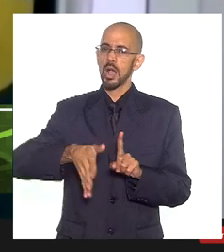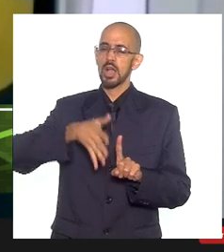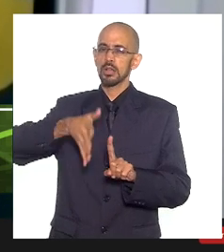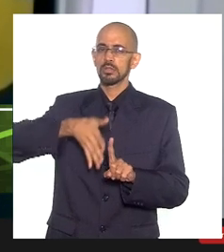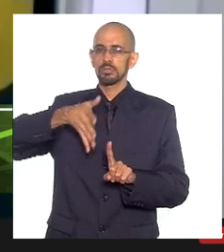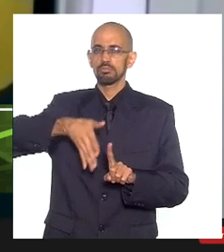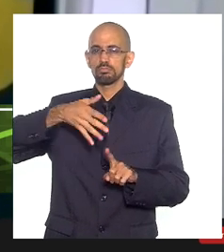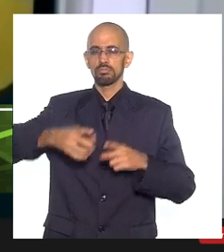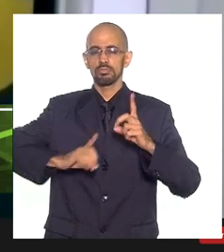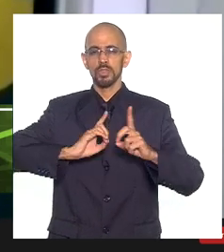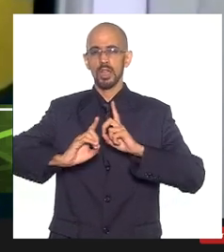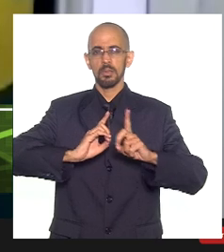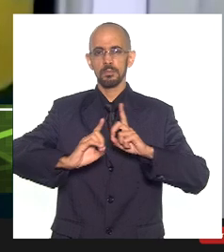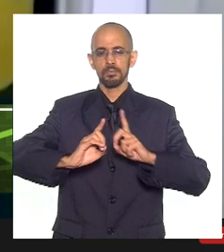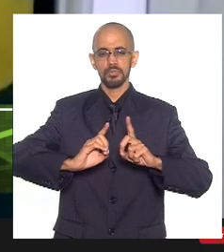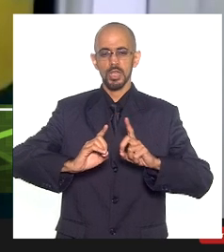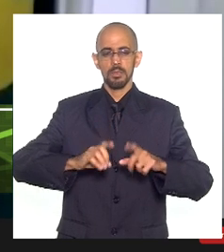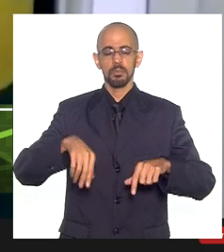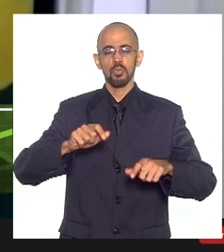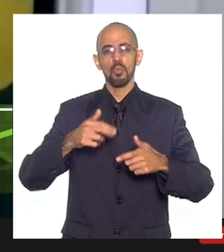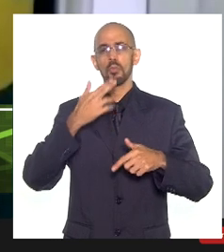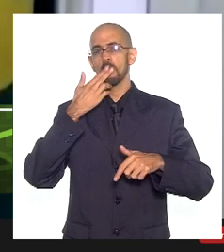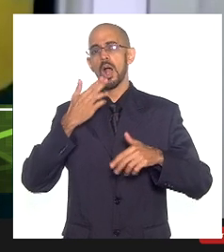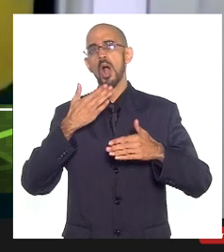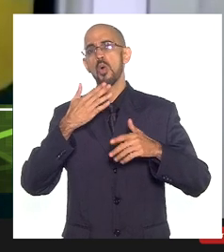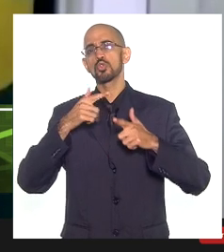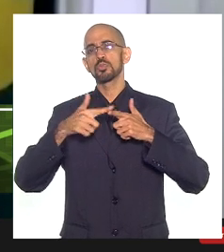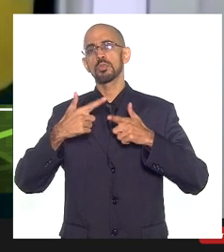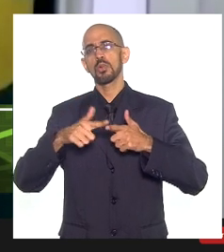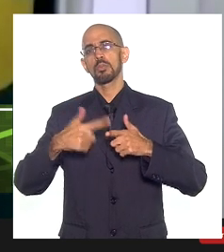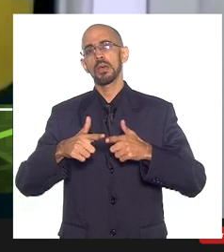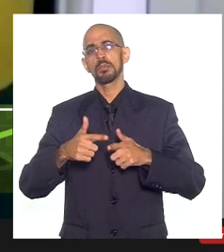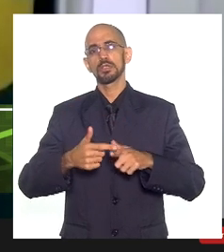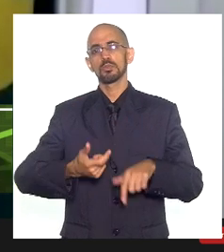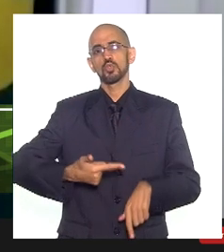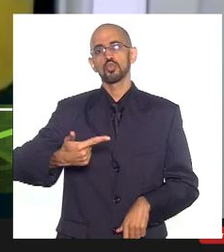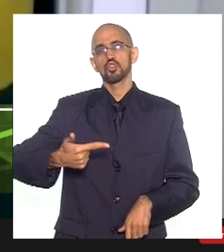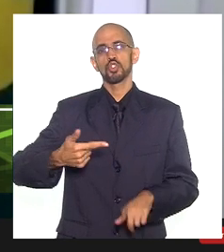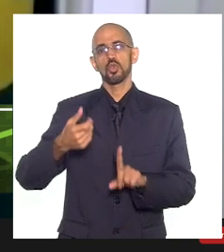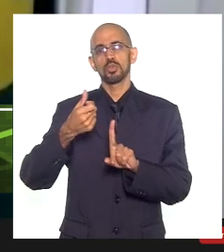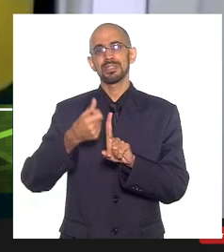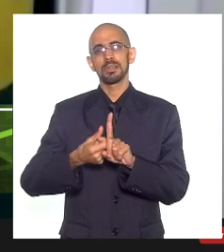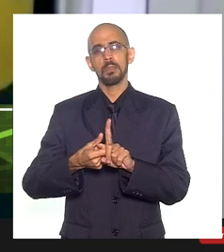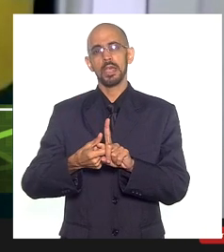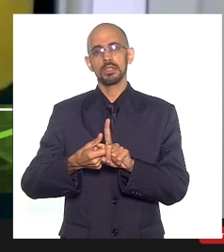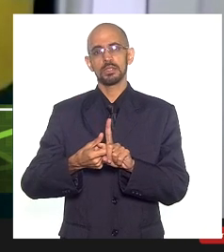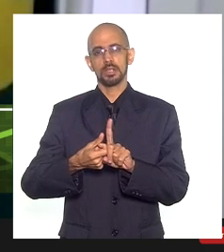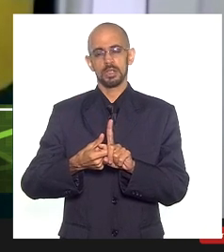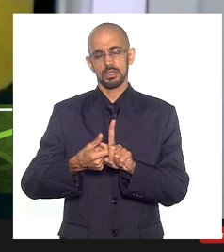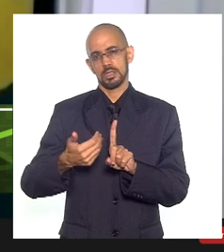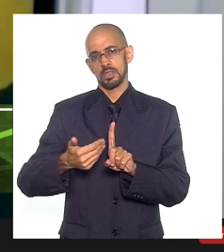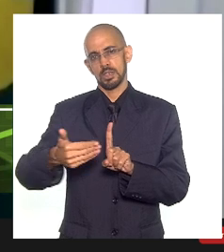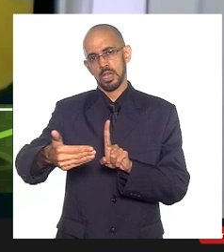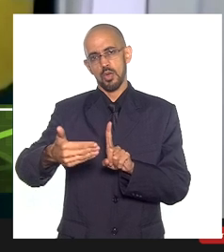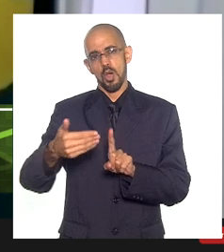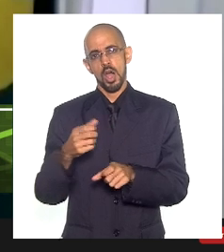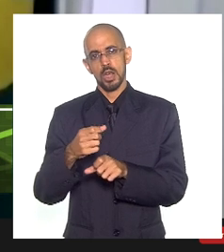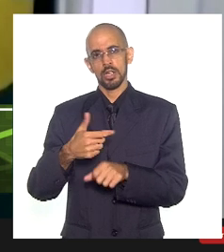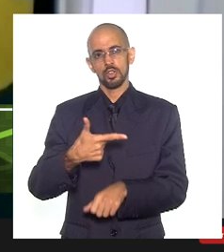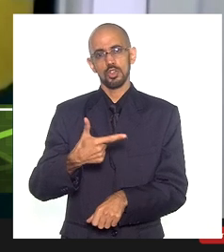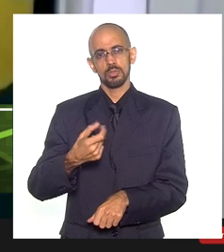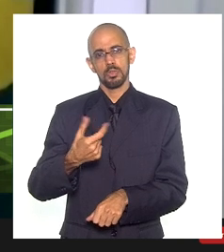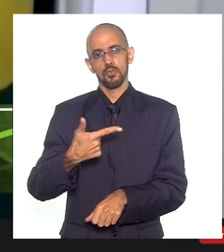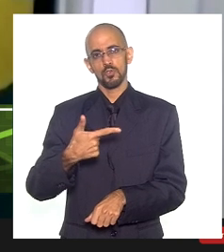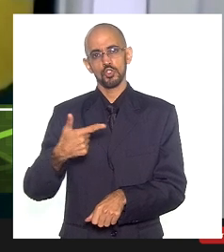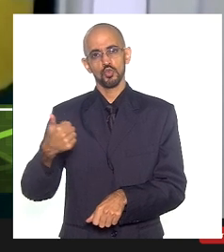do Rio de Janeiro pretende colocar sobre a mesa no segundo semestre deste ano, que é quando vai ocorrer a discussão sobre as condições